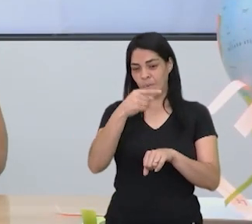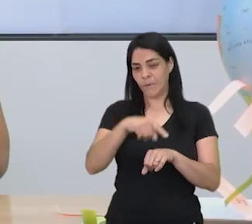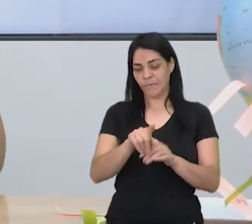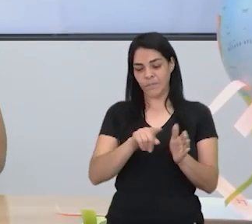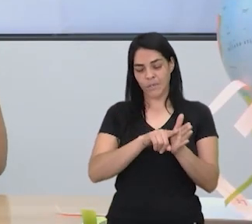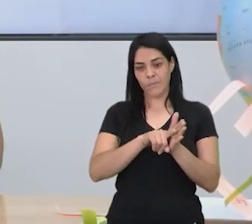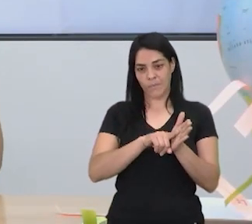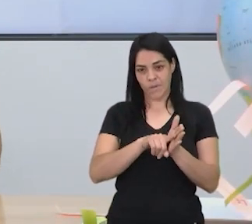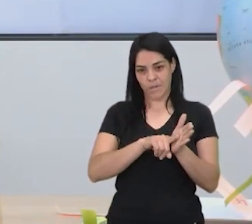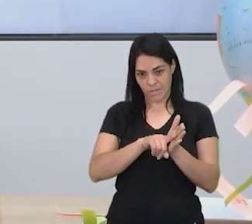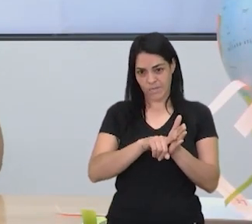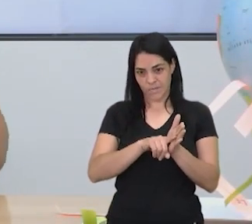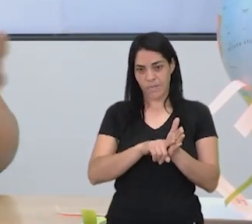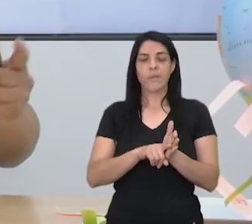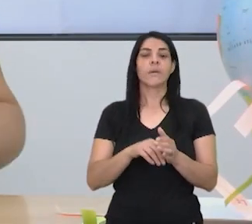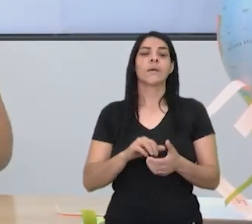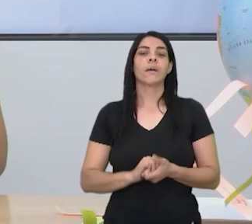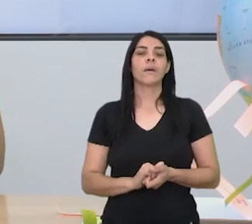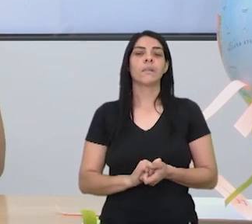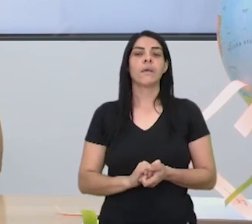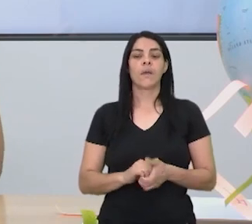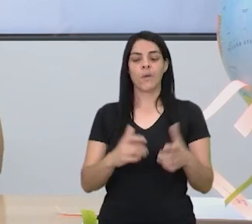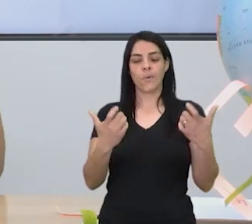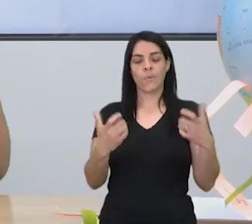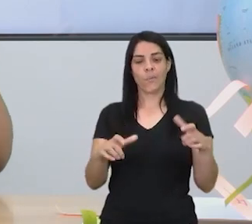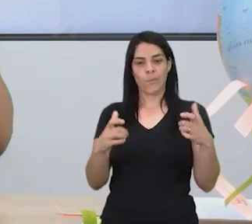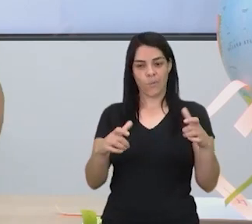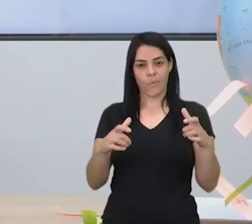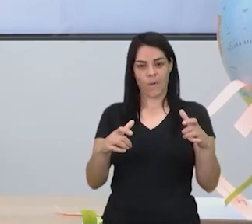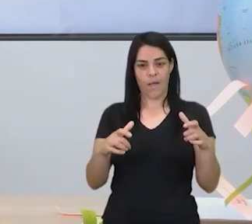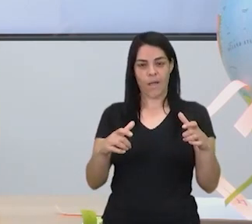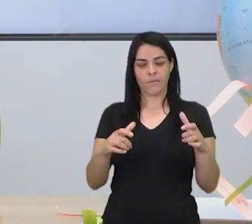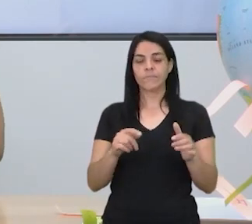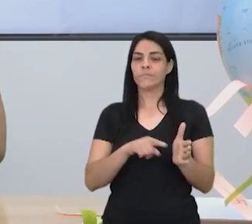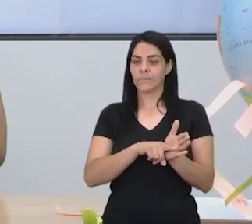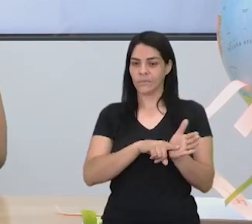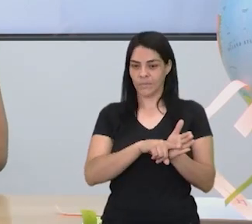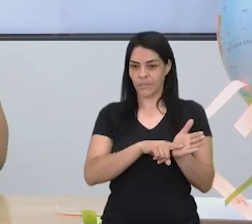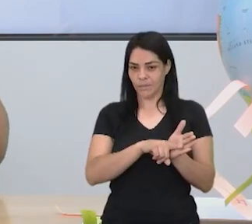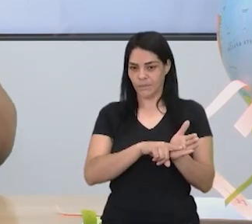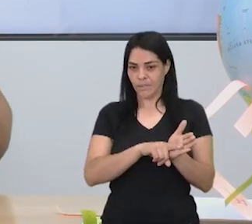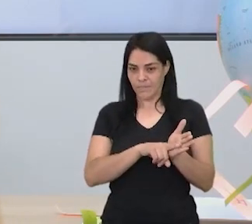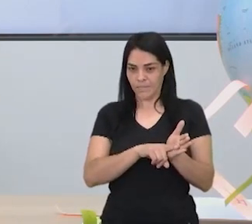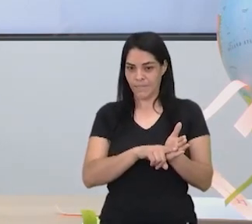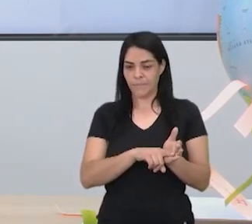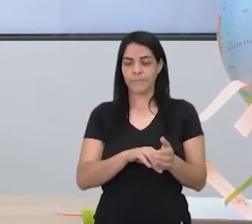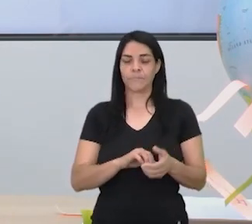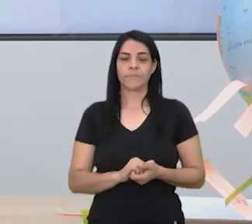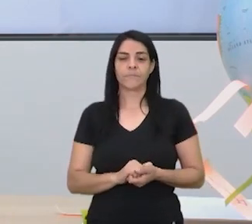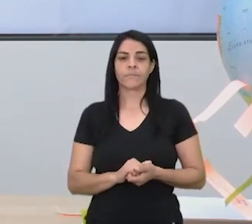no mapa a localização das Fossas Marianas. Bem interessante, certo?